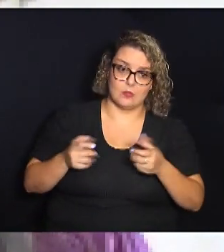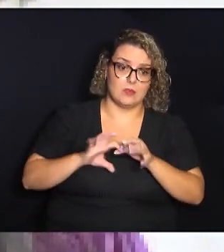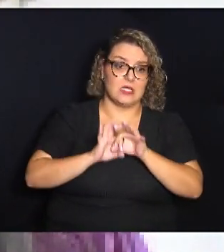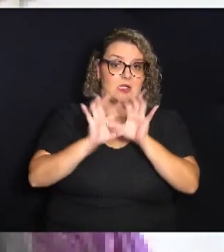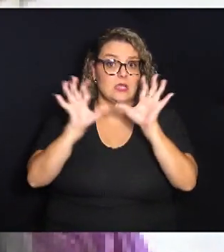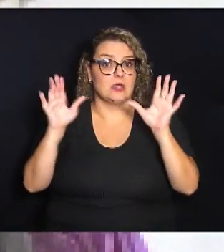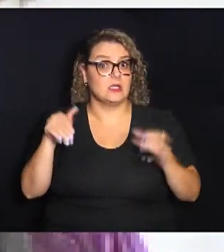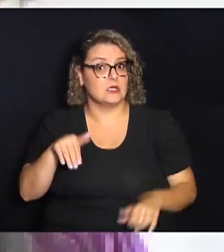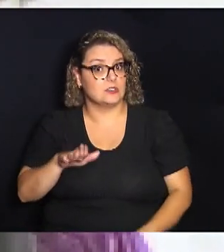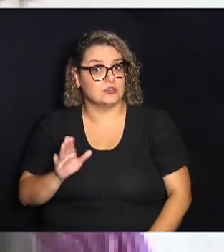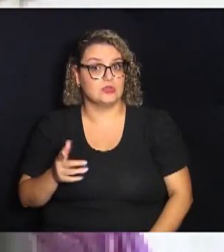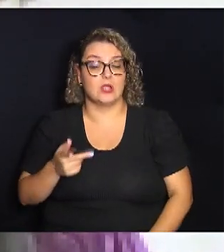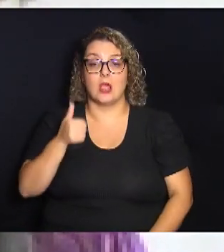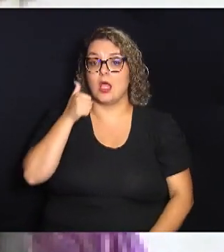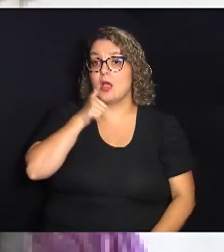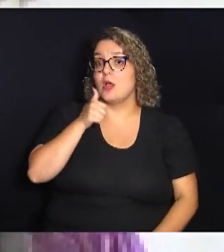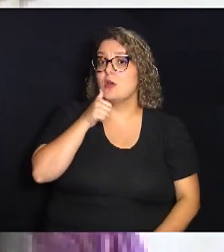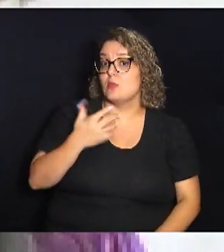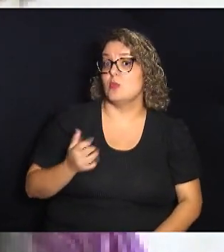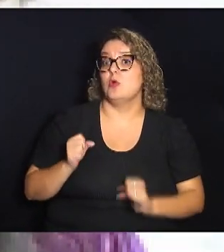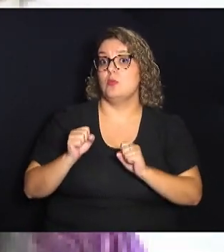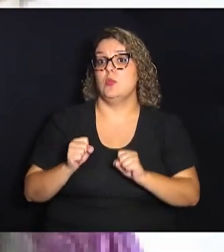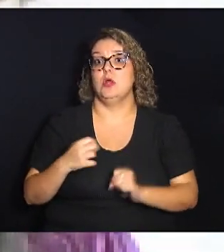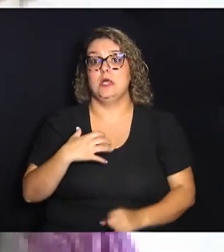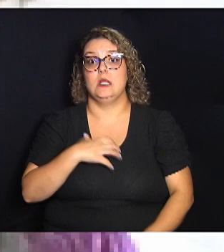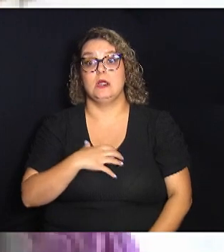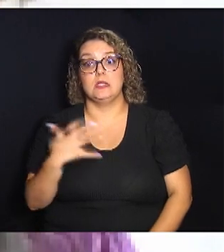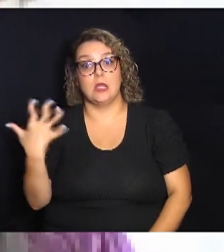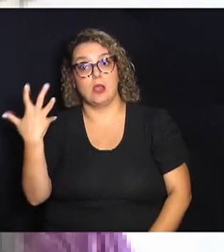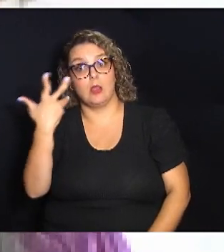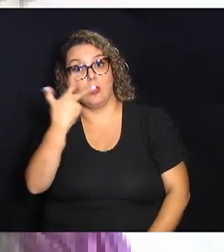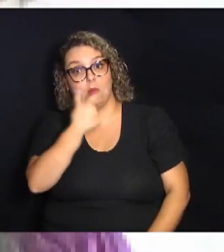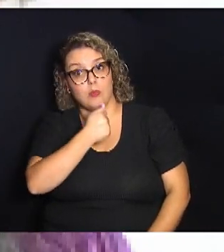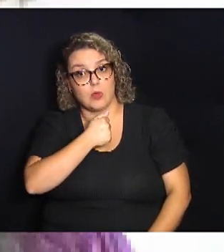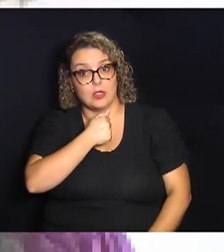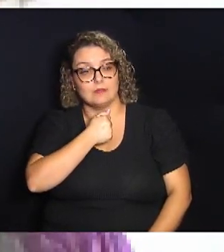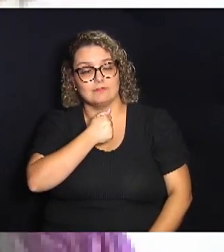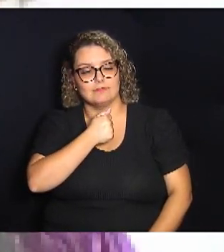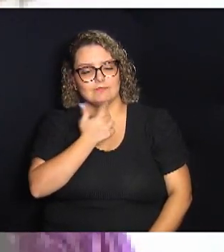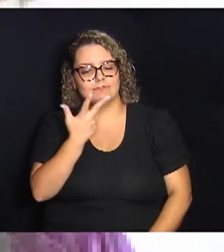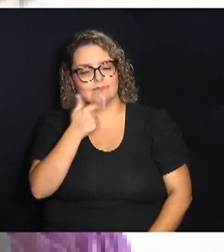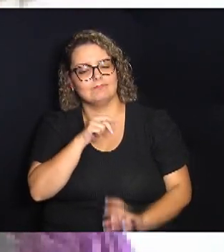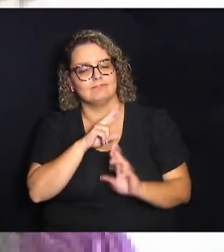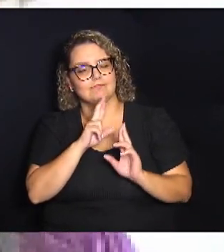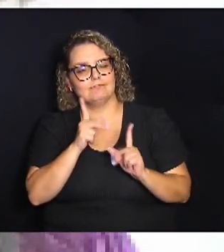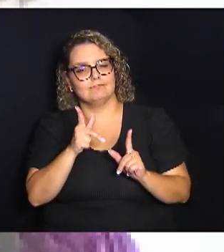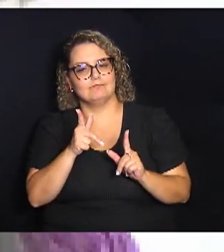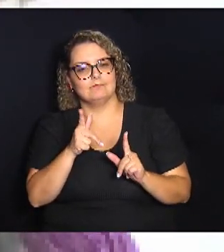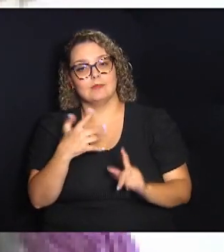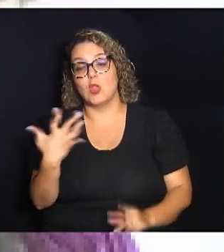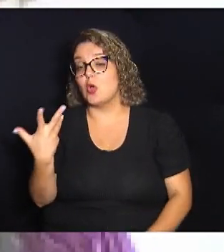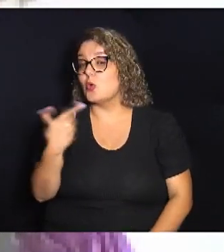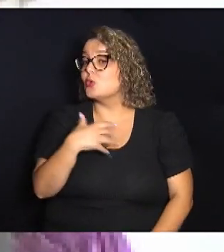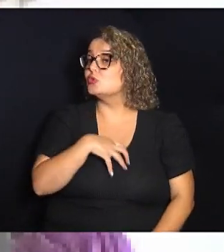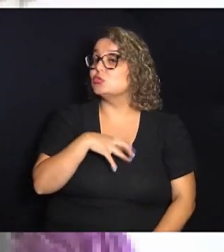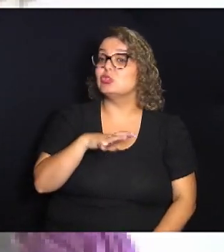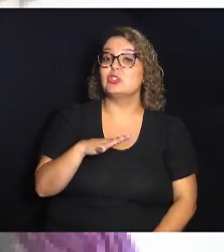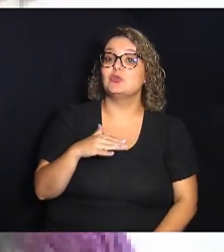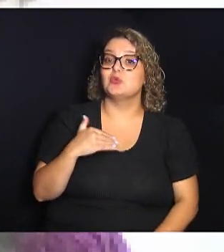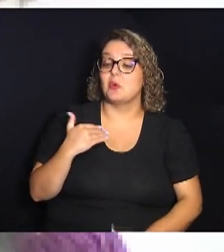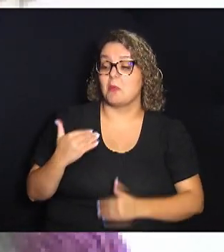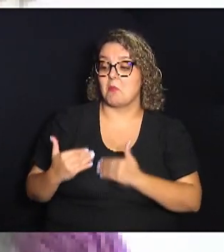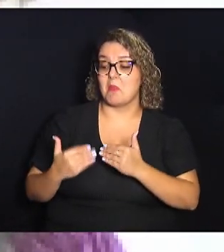liberdade, onde a mulher pode se sentir bonita, mas é um bonito diferente, é um bonito pela forma que ela se tornou,